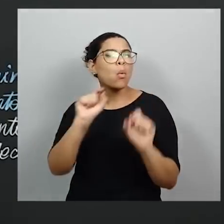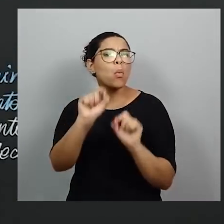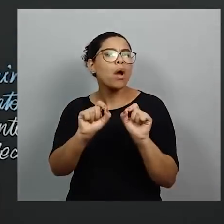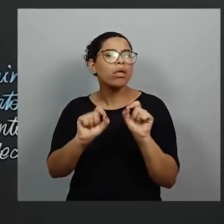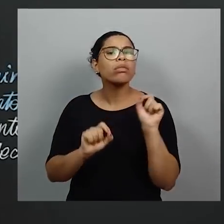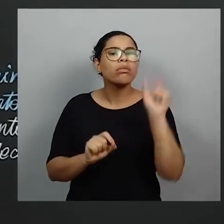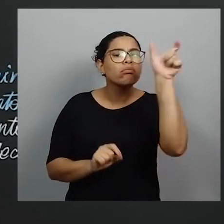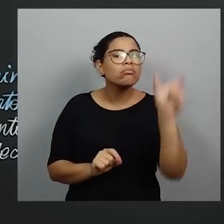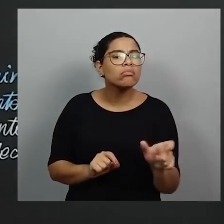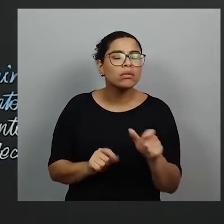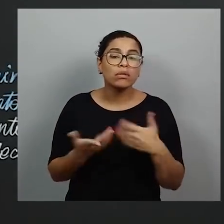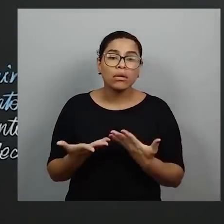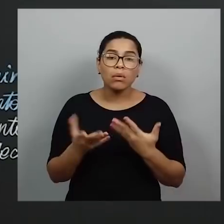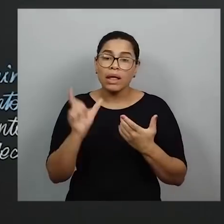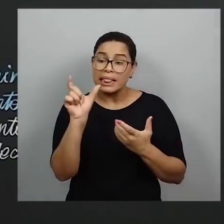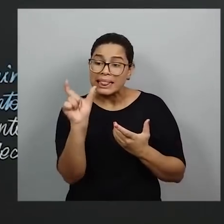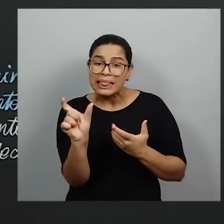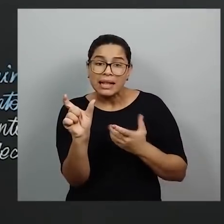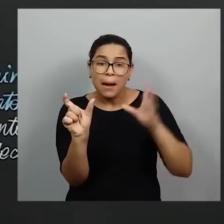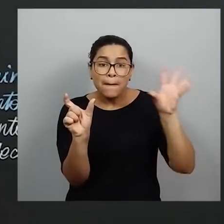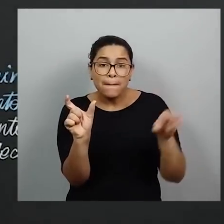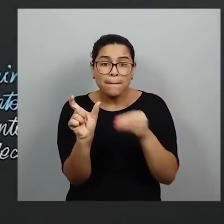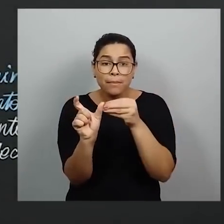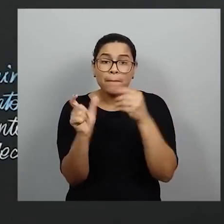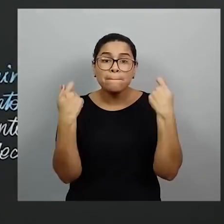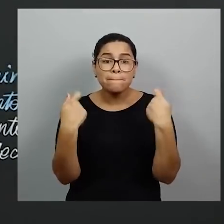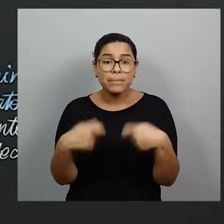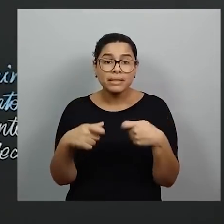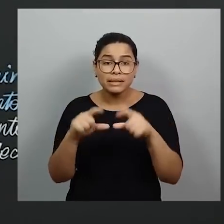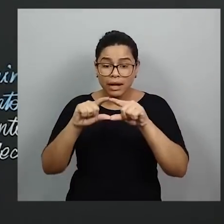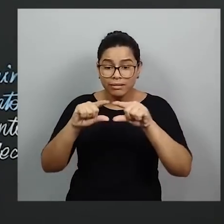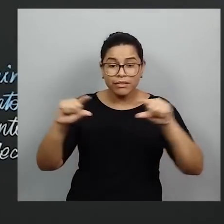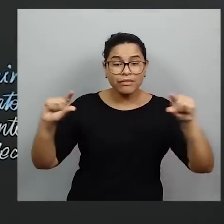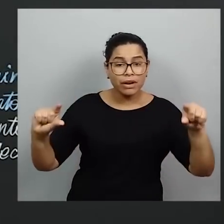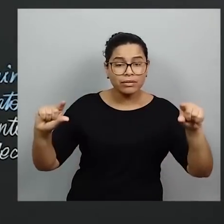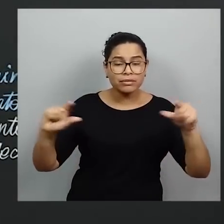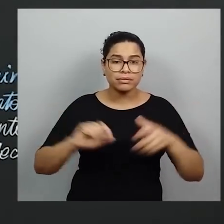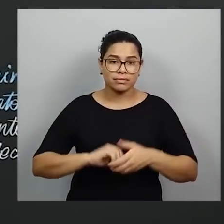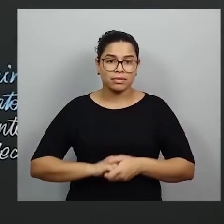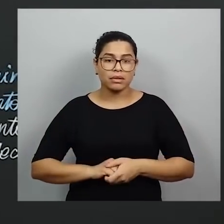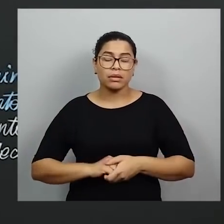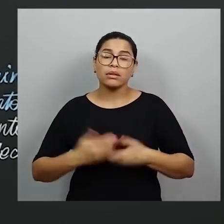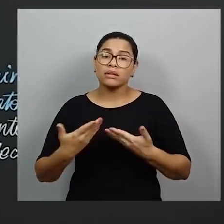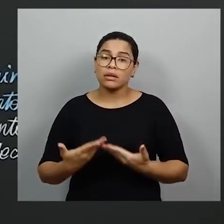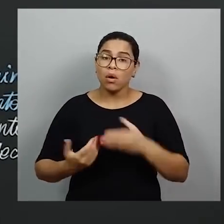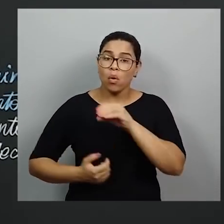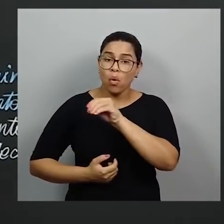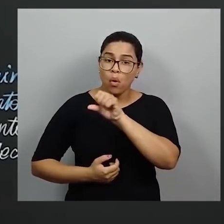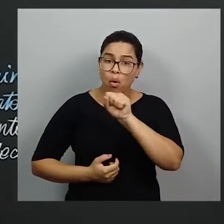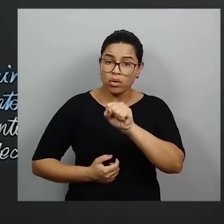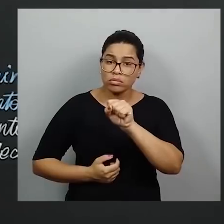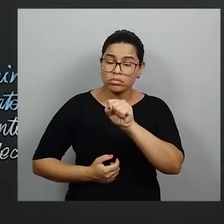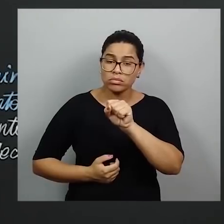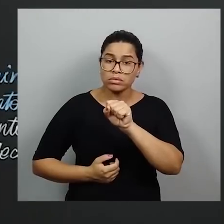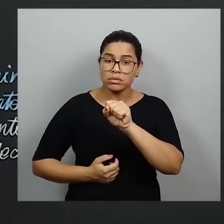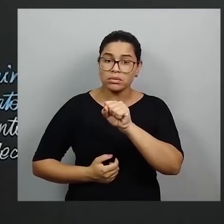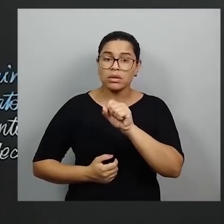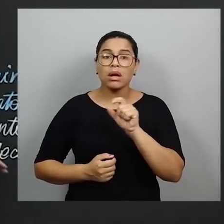já é diferente. Dentro de uma oração completa, dentro de um período, os atletas obedeceram às regras. Eu preciso